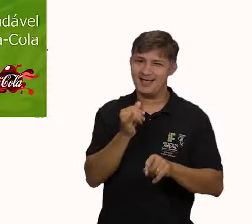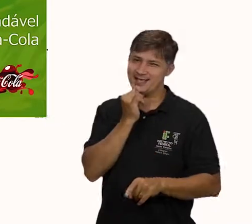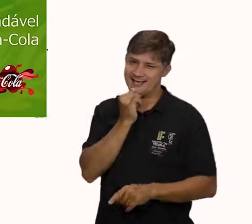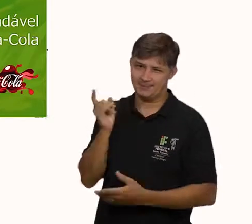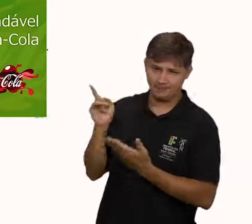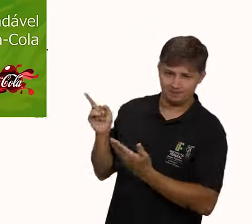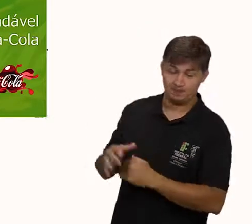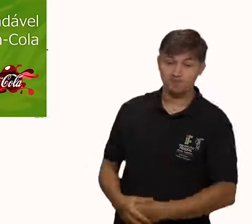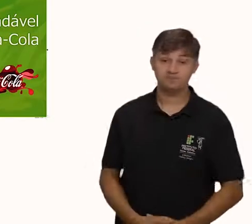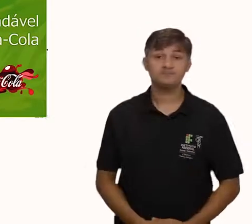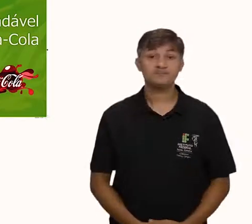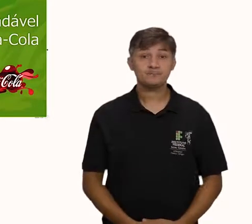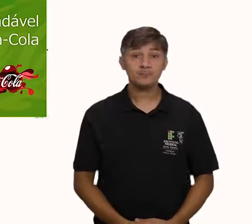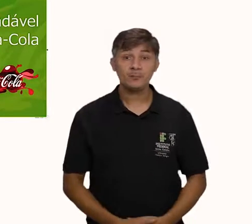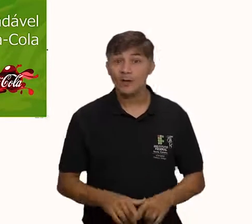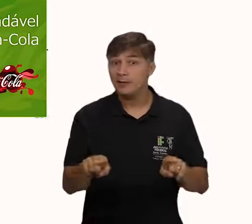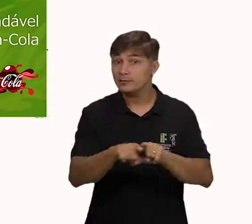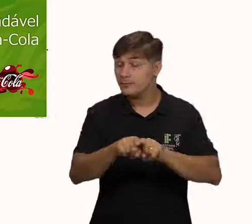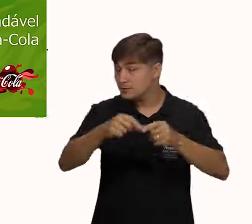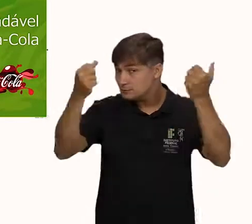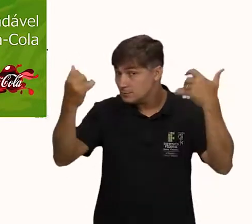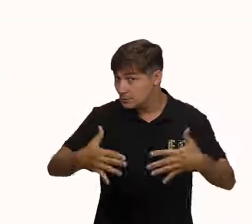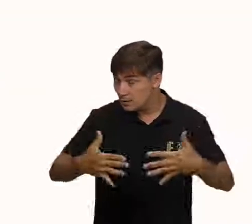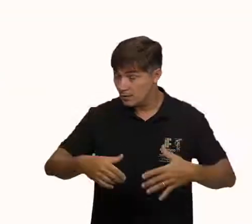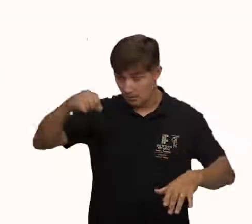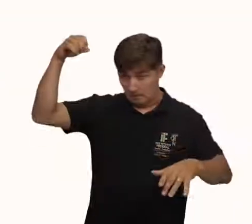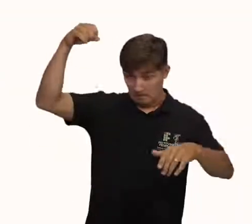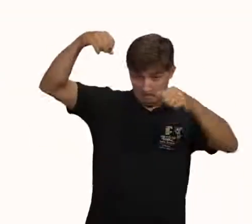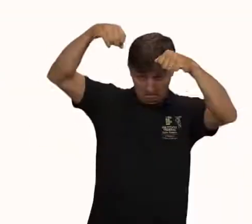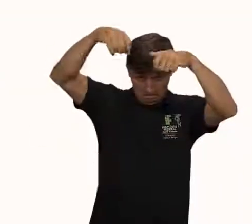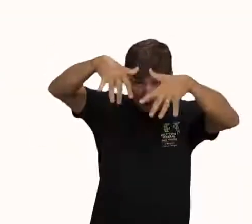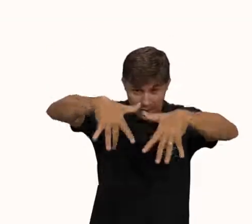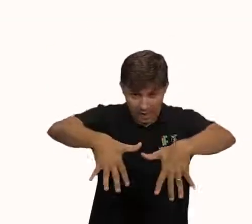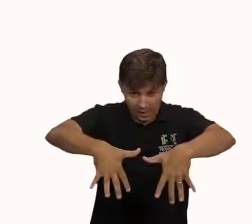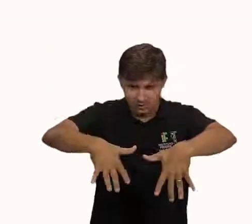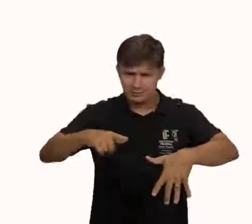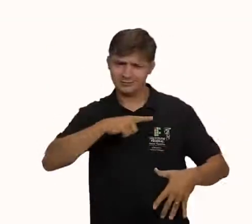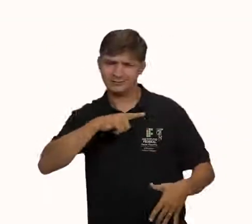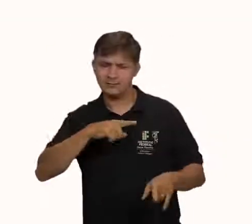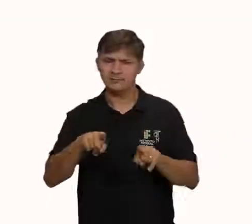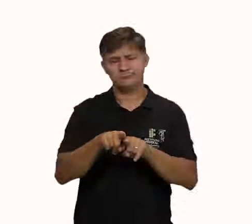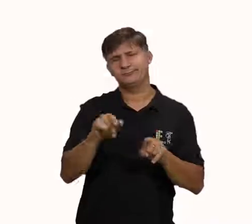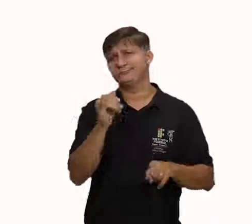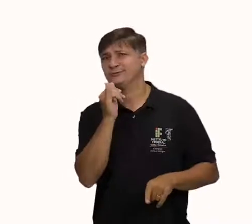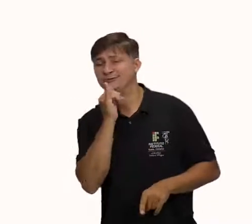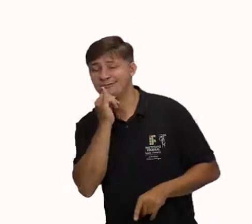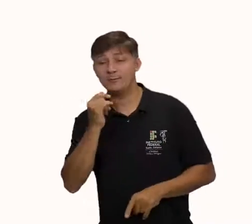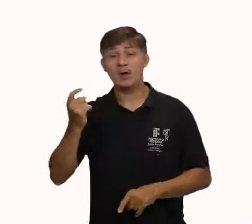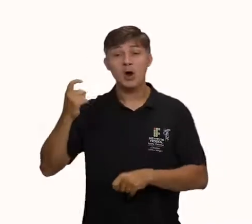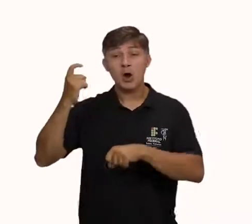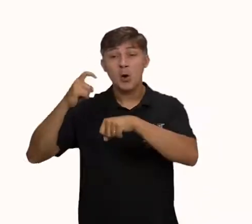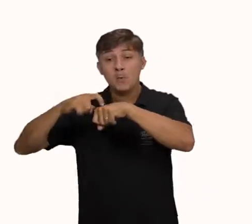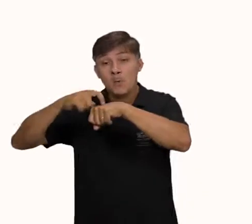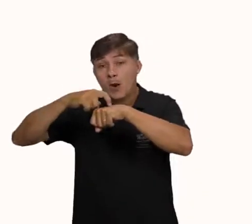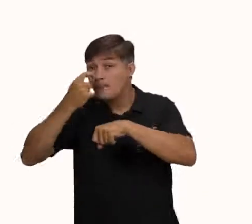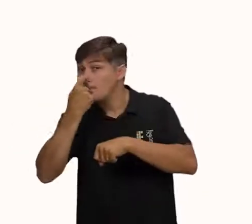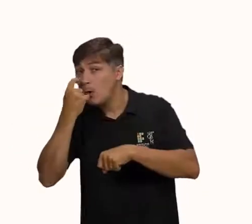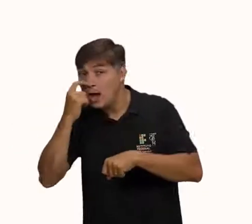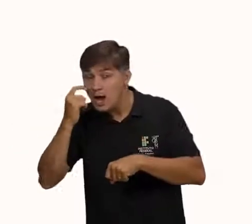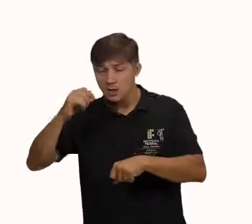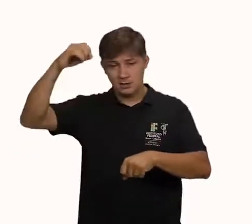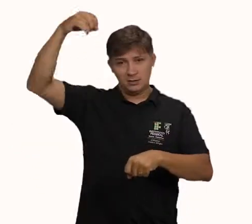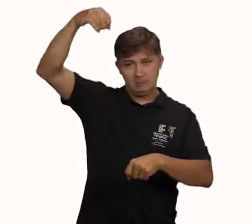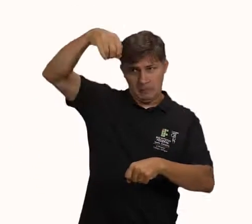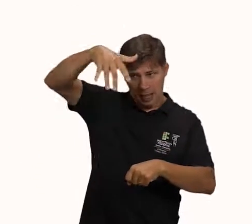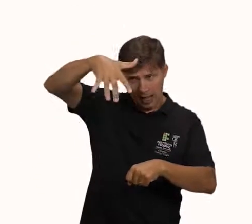caindo no leite. Então, ainda falando desse splash aí de mergulho, então, como eu dizia, eu vou jogar um